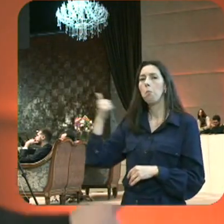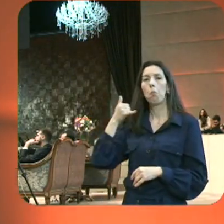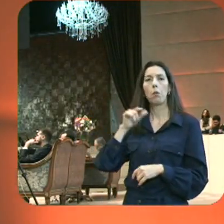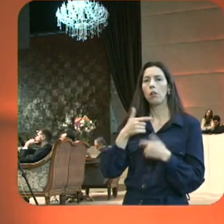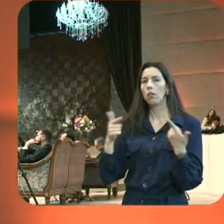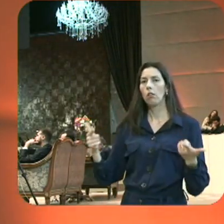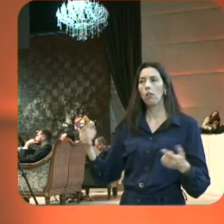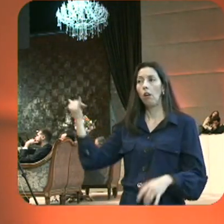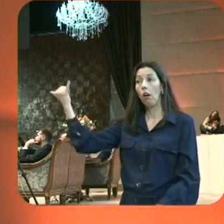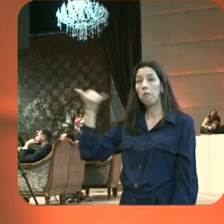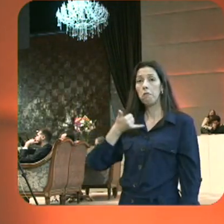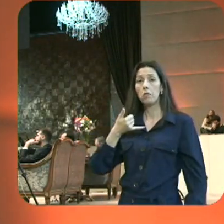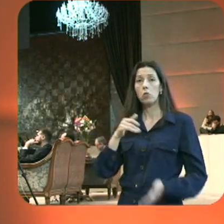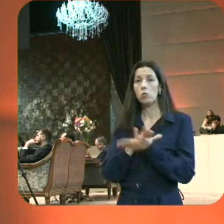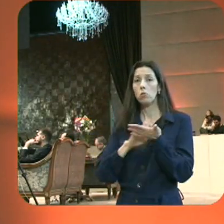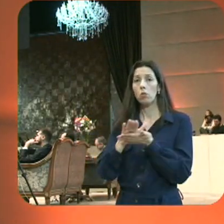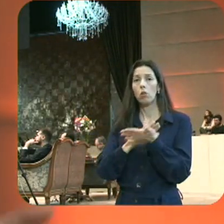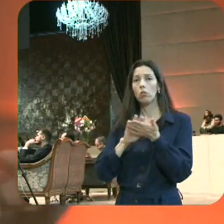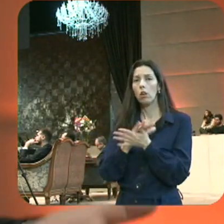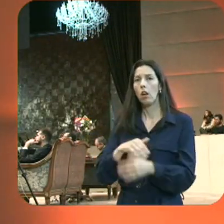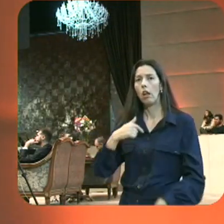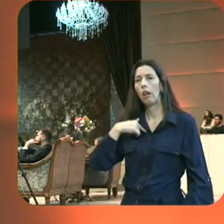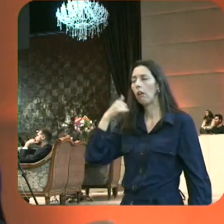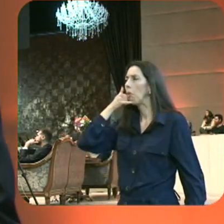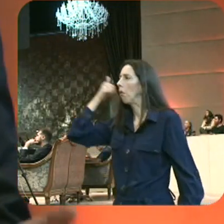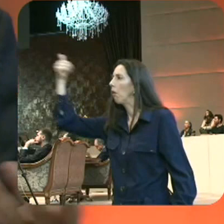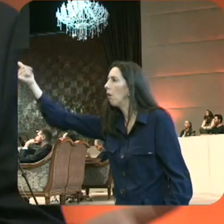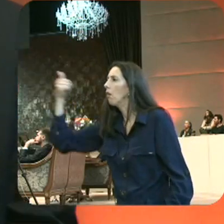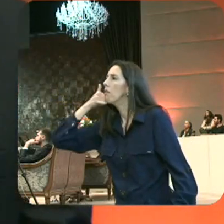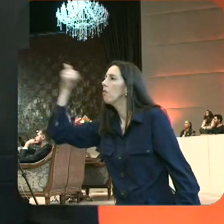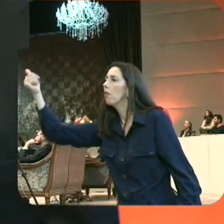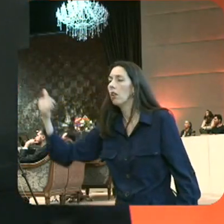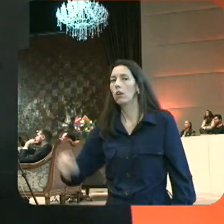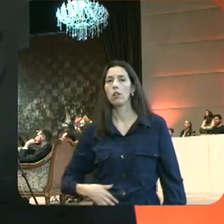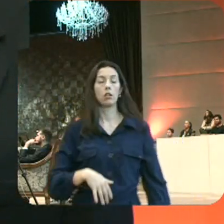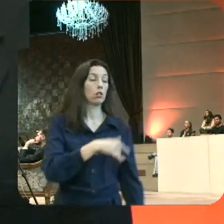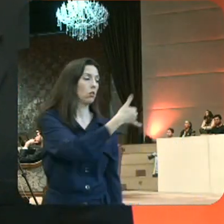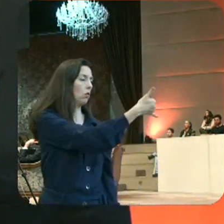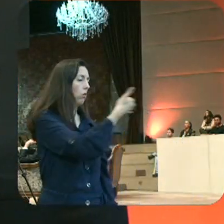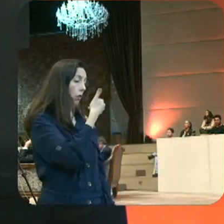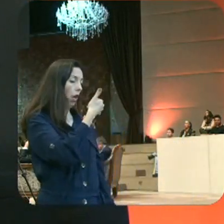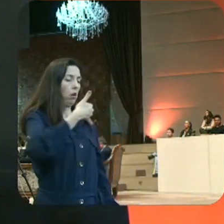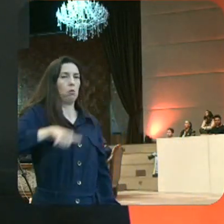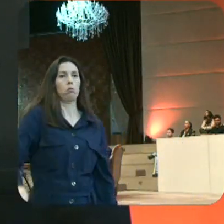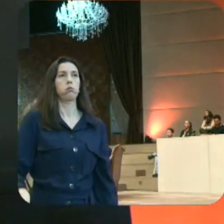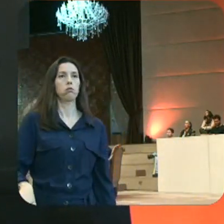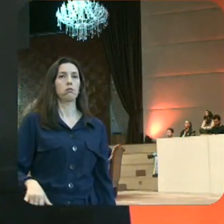não falou nada. Aí comecei a ligar para ele, ele não me atendia.